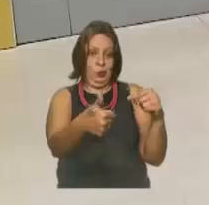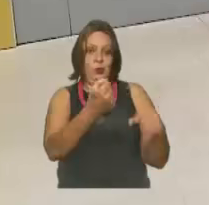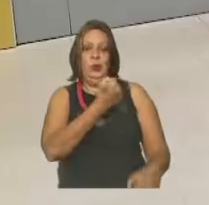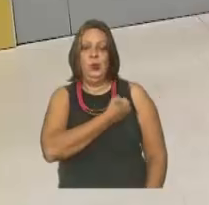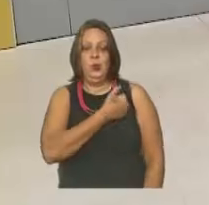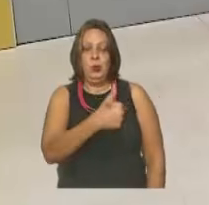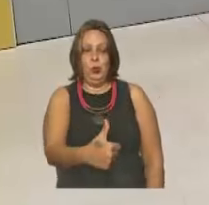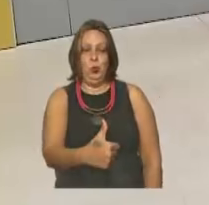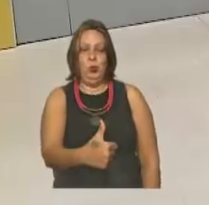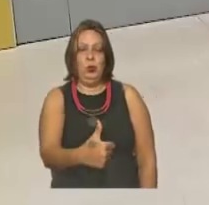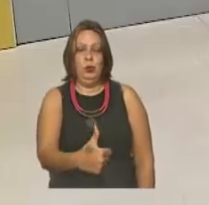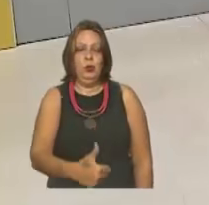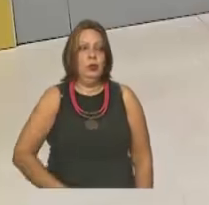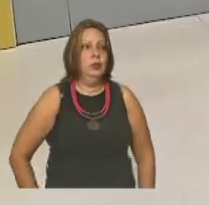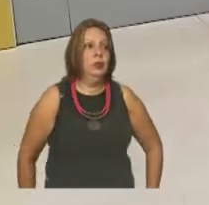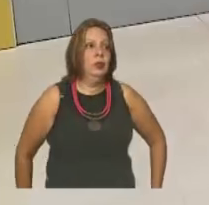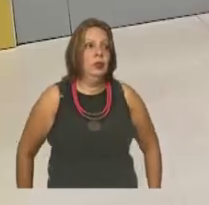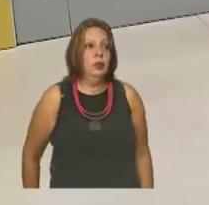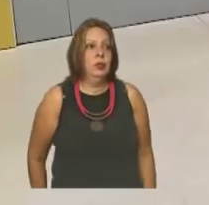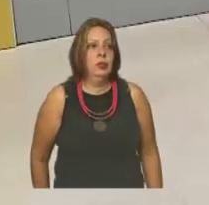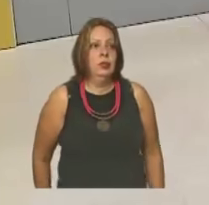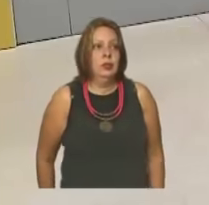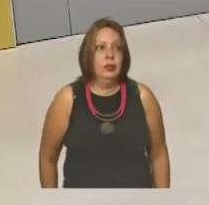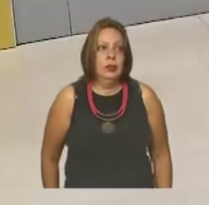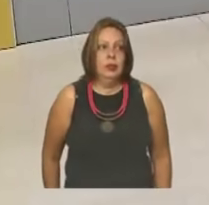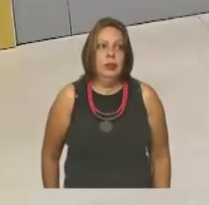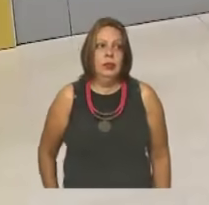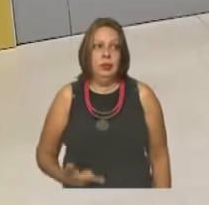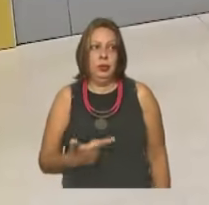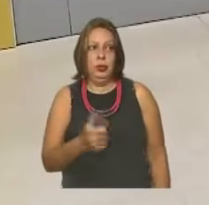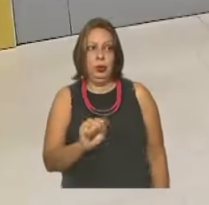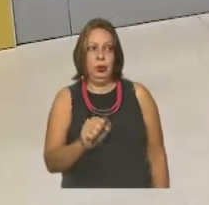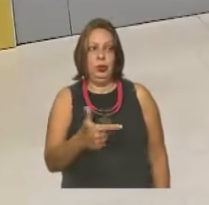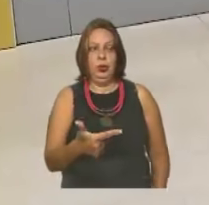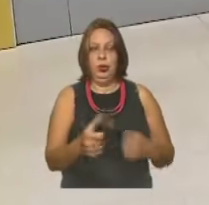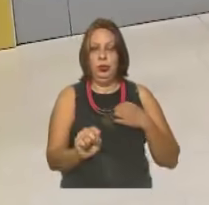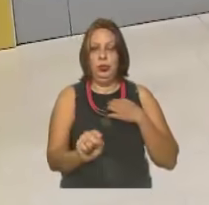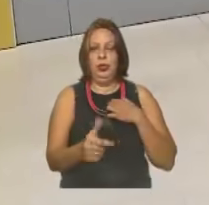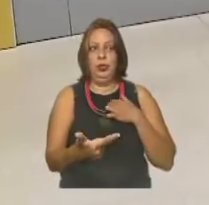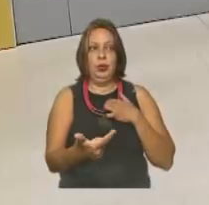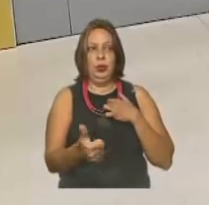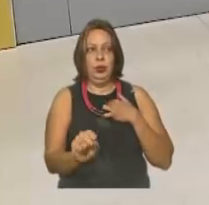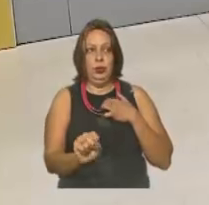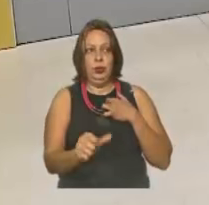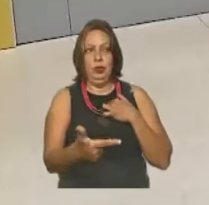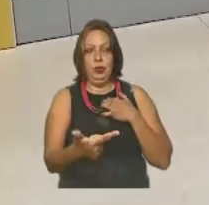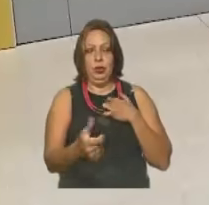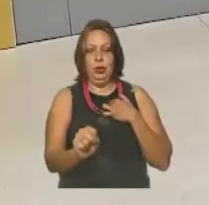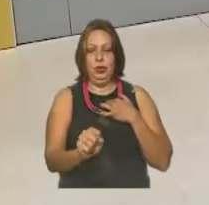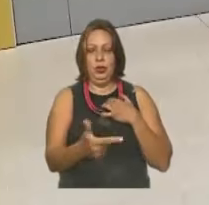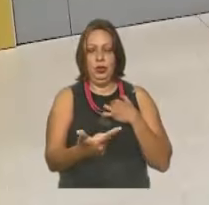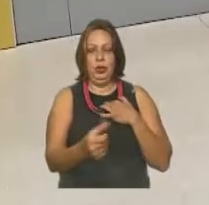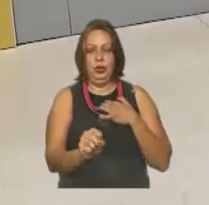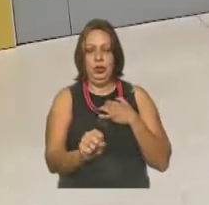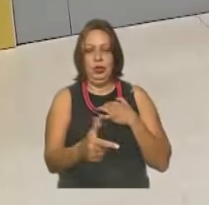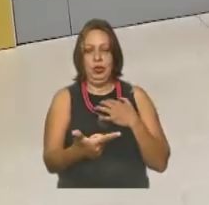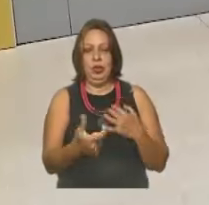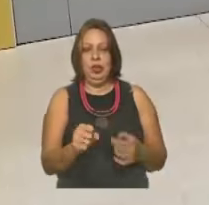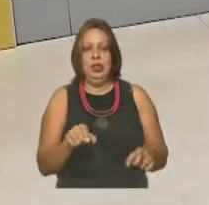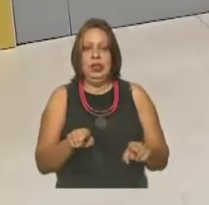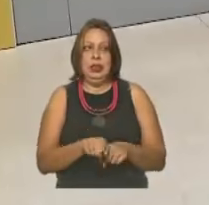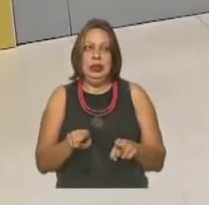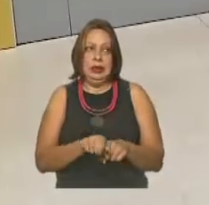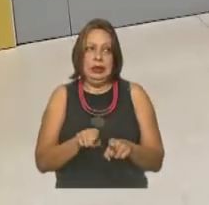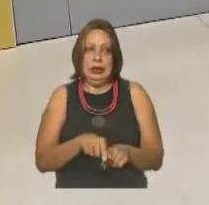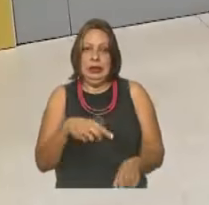sai agora. Número 1, número 1, número 1. Marque também 28. 28, 28, 28. 28 subiu, sobe também